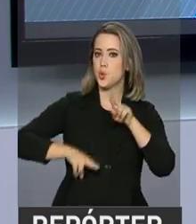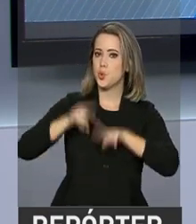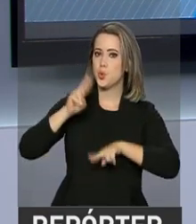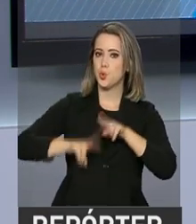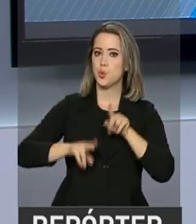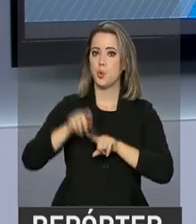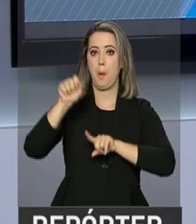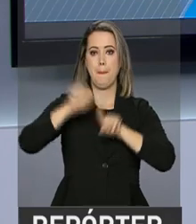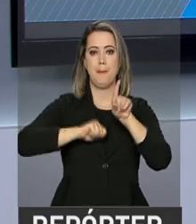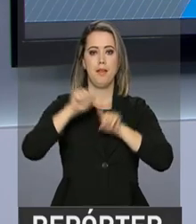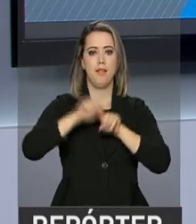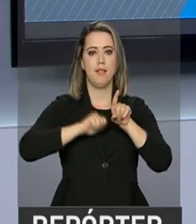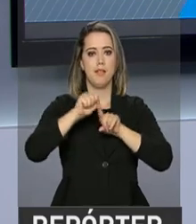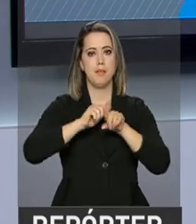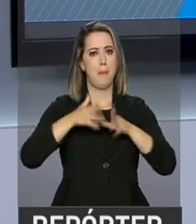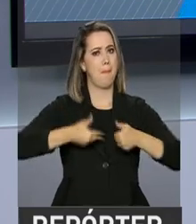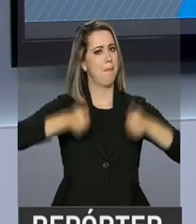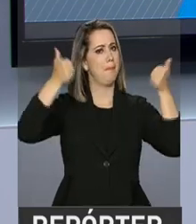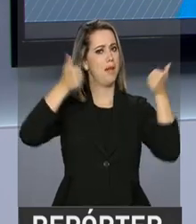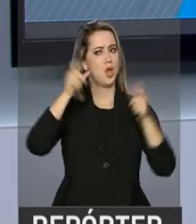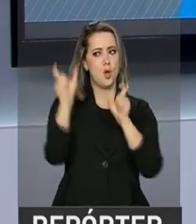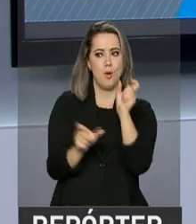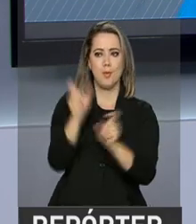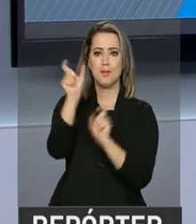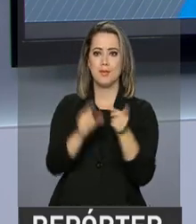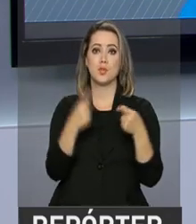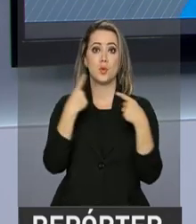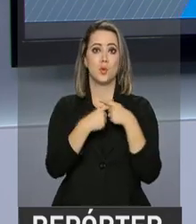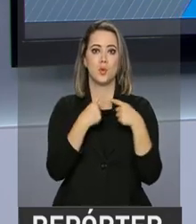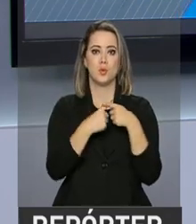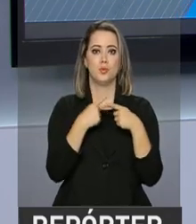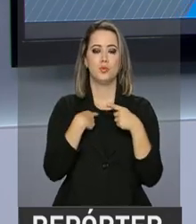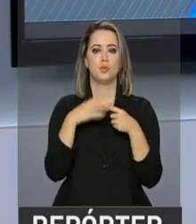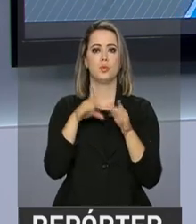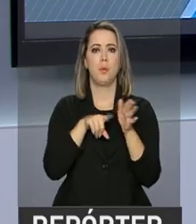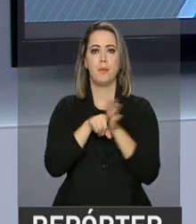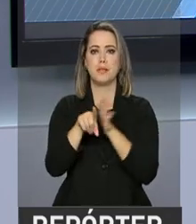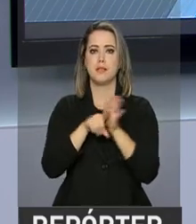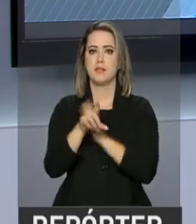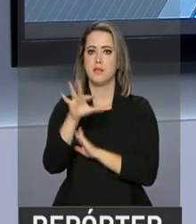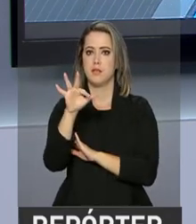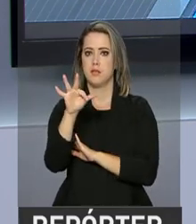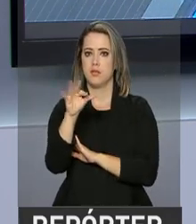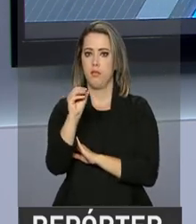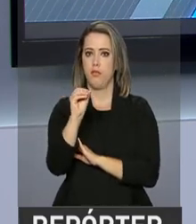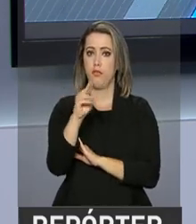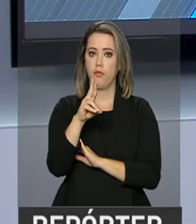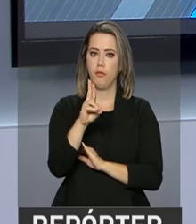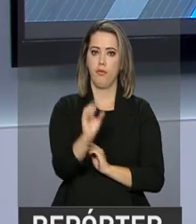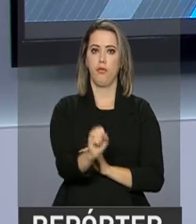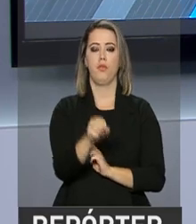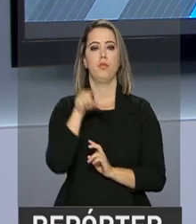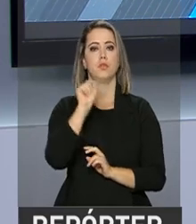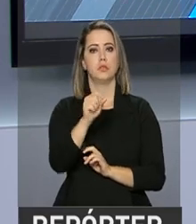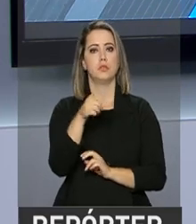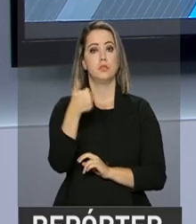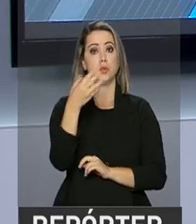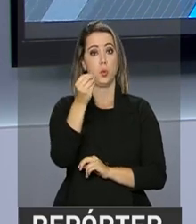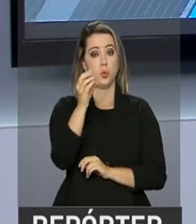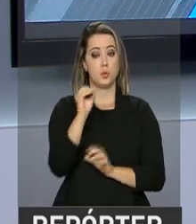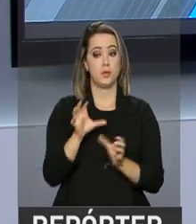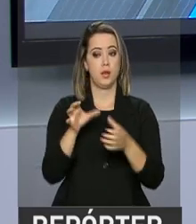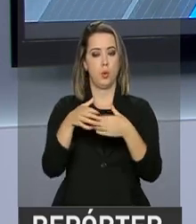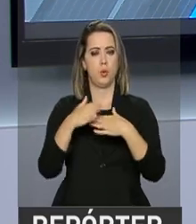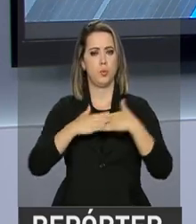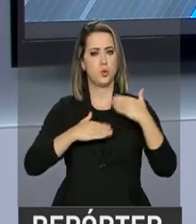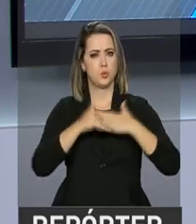de alívio para o bolso dos consumidores. Dados do Boletim Focus, uma pesquisa semanal realizada pelo Banco Central com 100 analistas